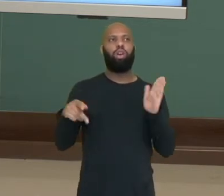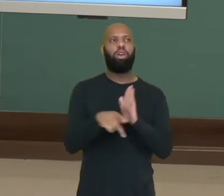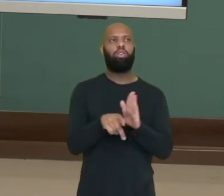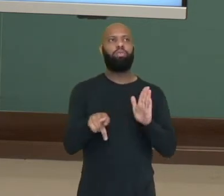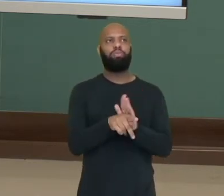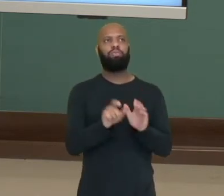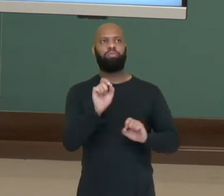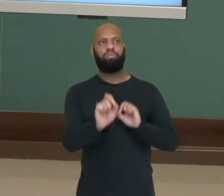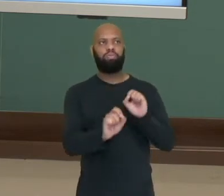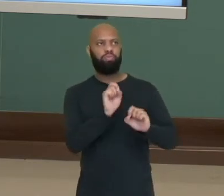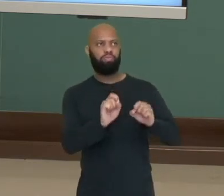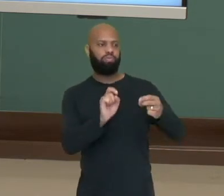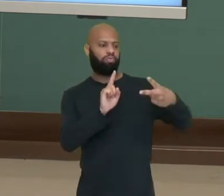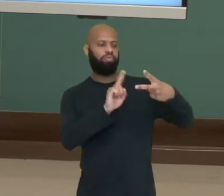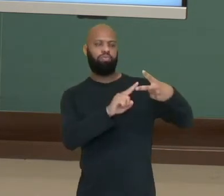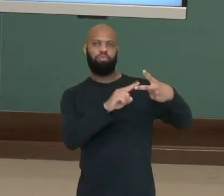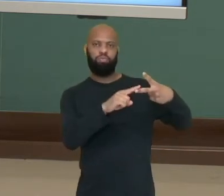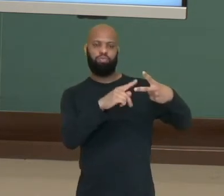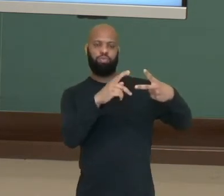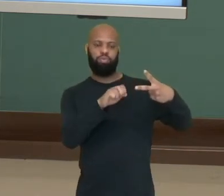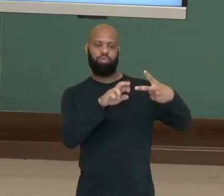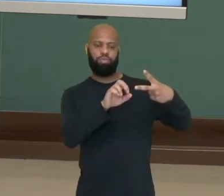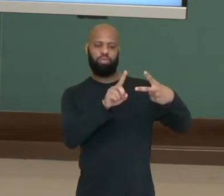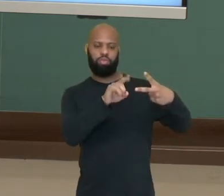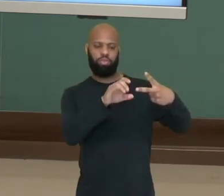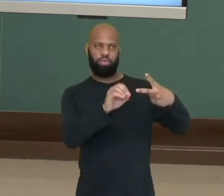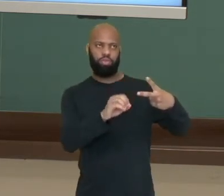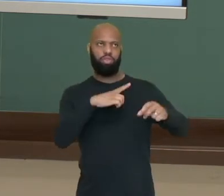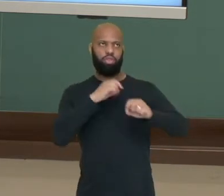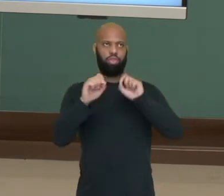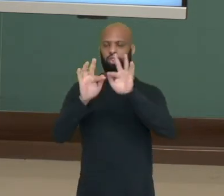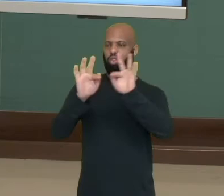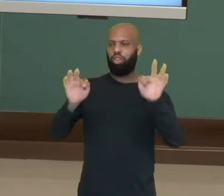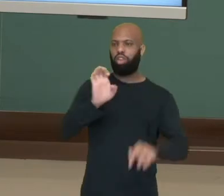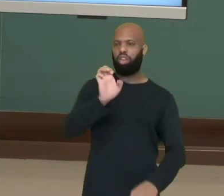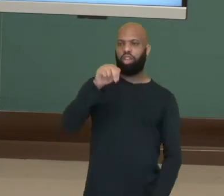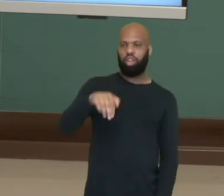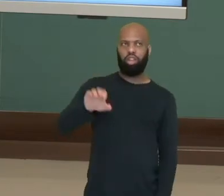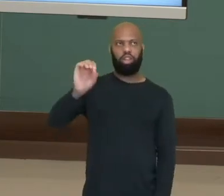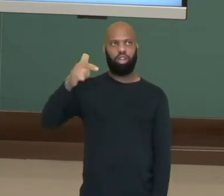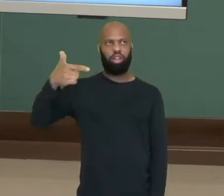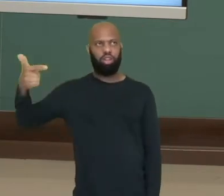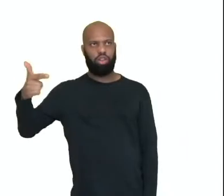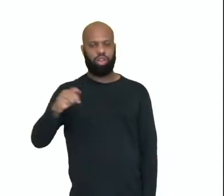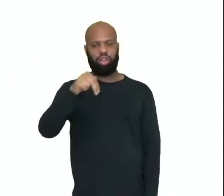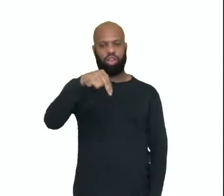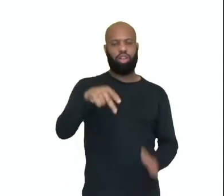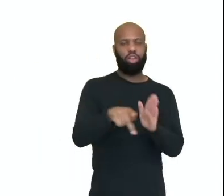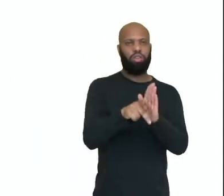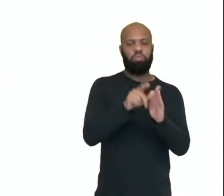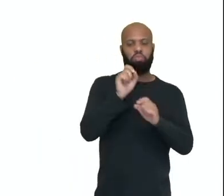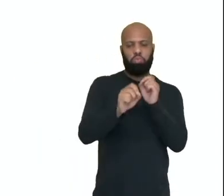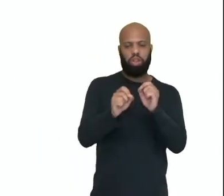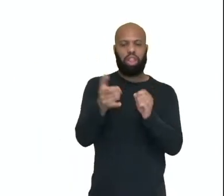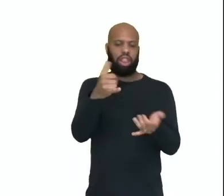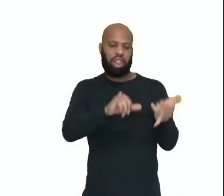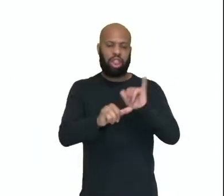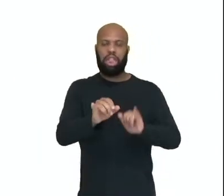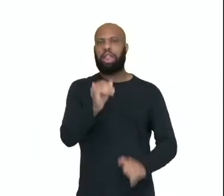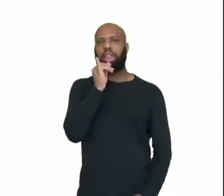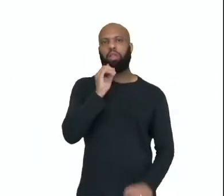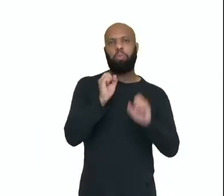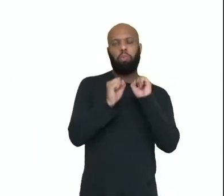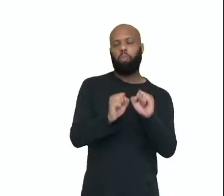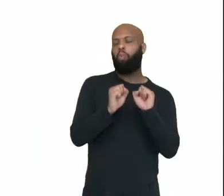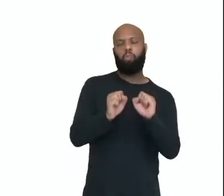peróxido, a gente tem uma fórmula geral, EnO2, onde o E é o elemento químico, que pode ser hidrogênio ou